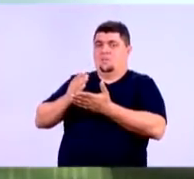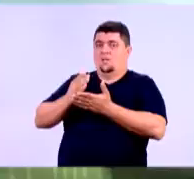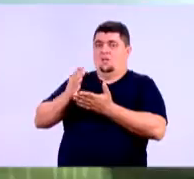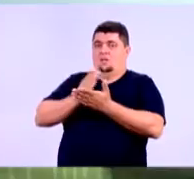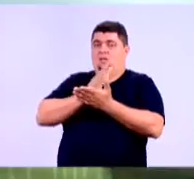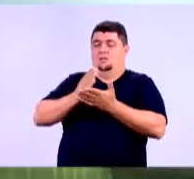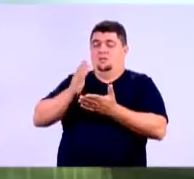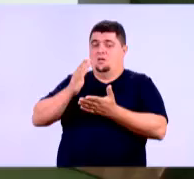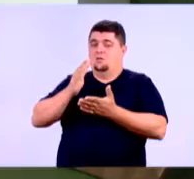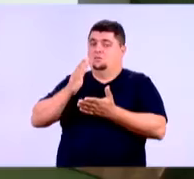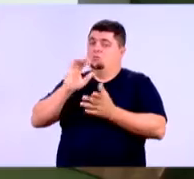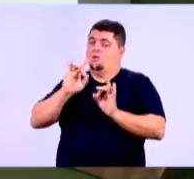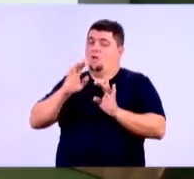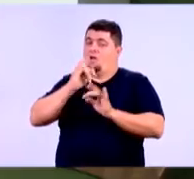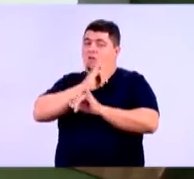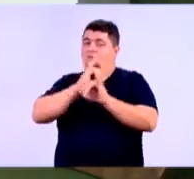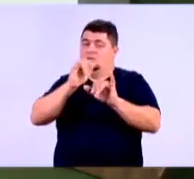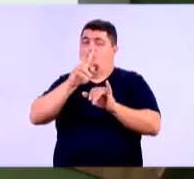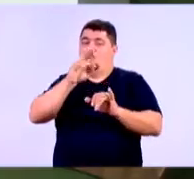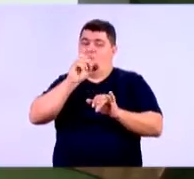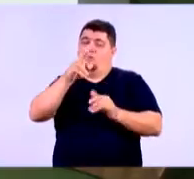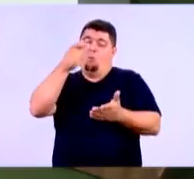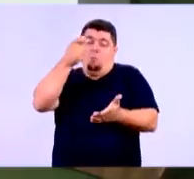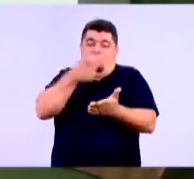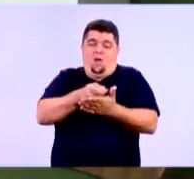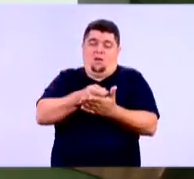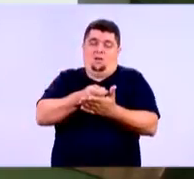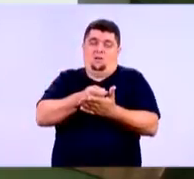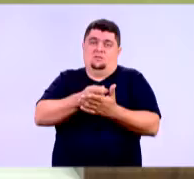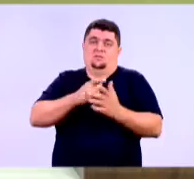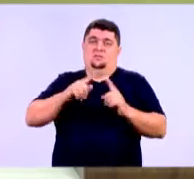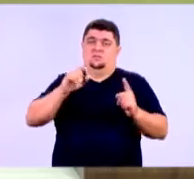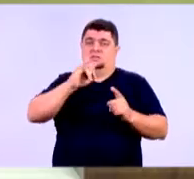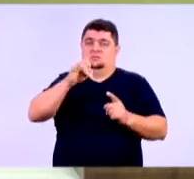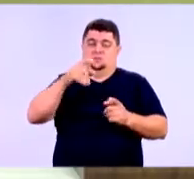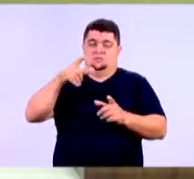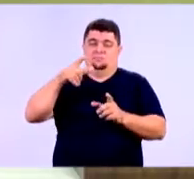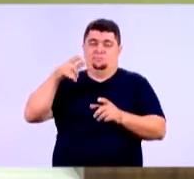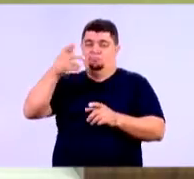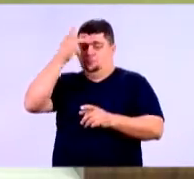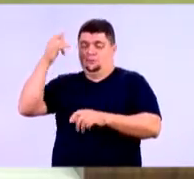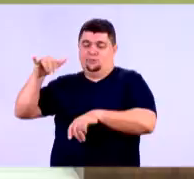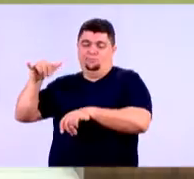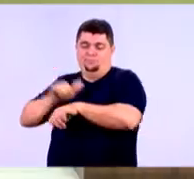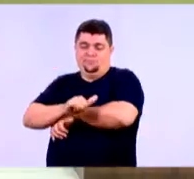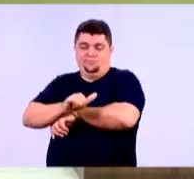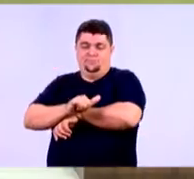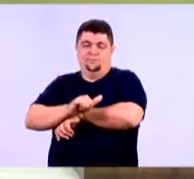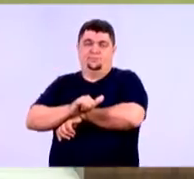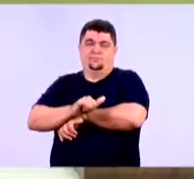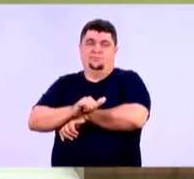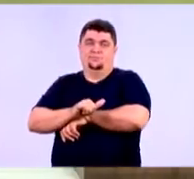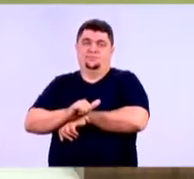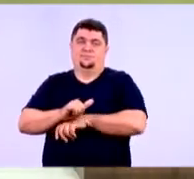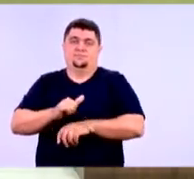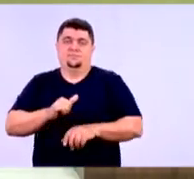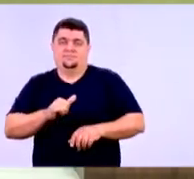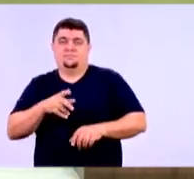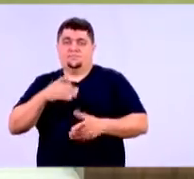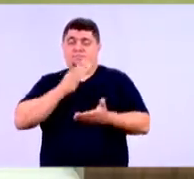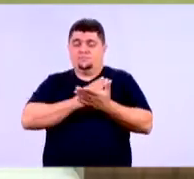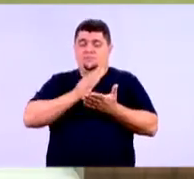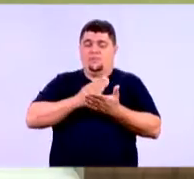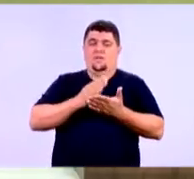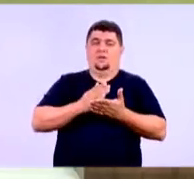tem uma promessa que vai pagar para você um dia. Exatamente. E caso você não receba, se você realizou uma venda a